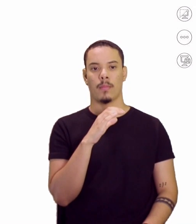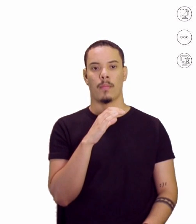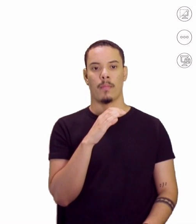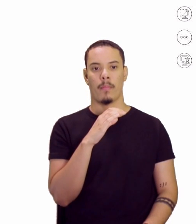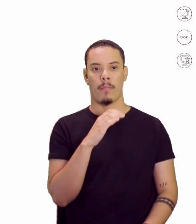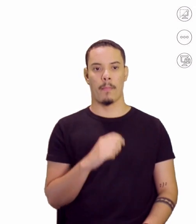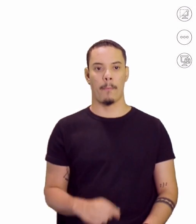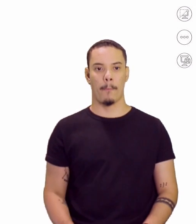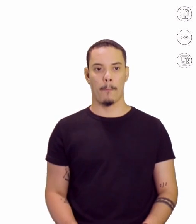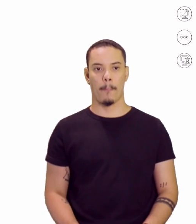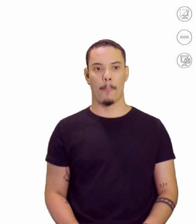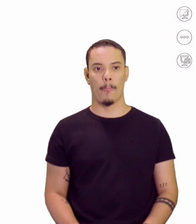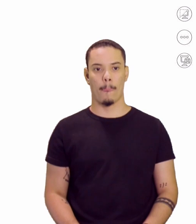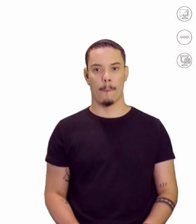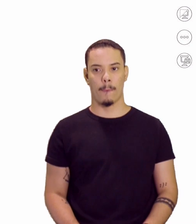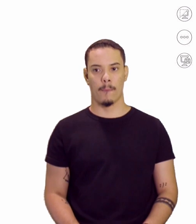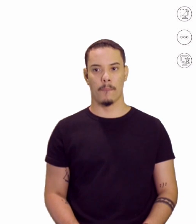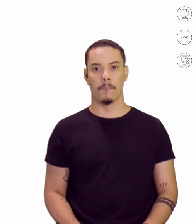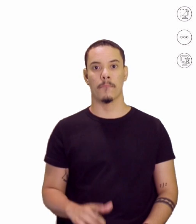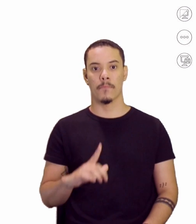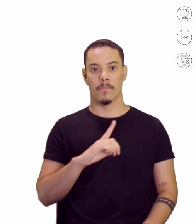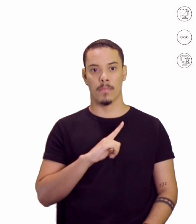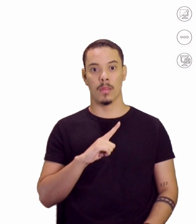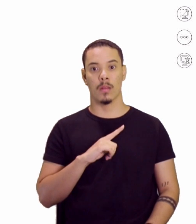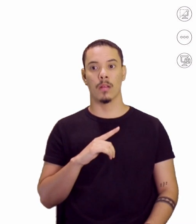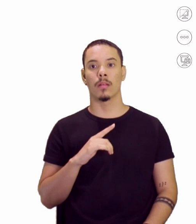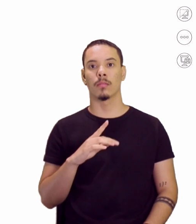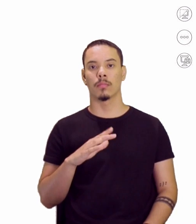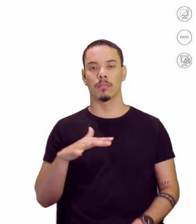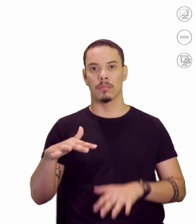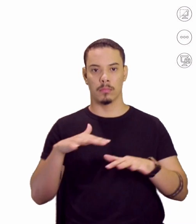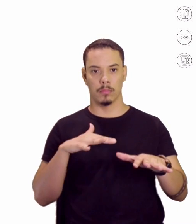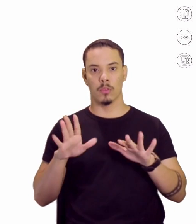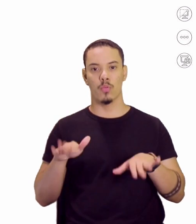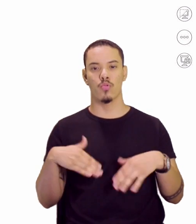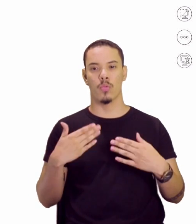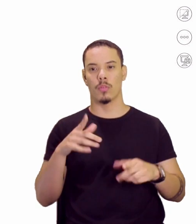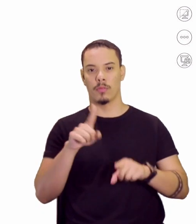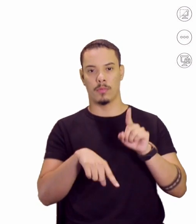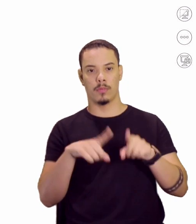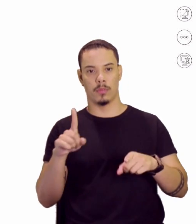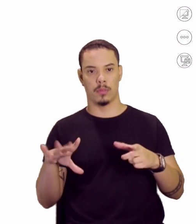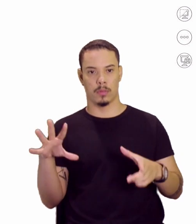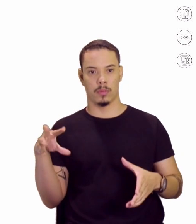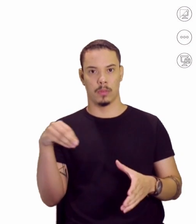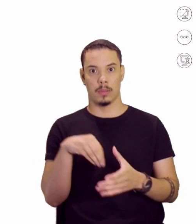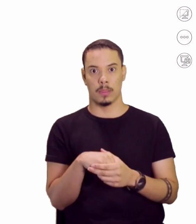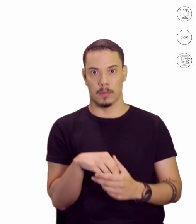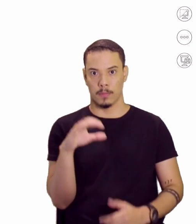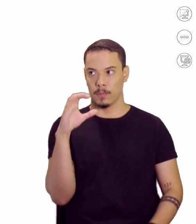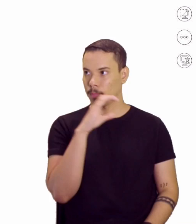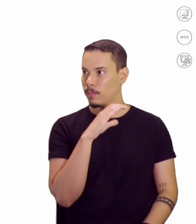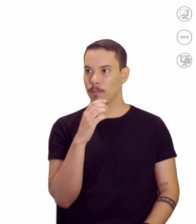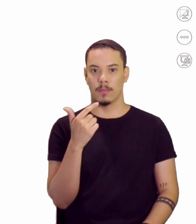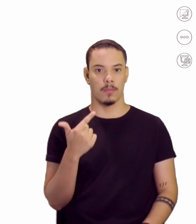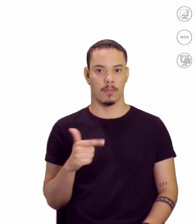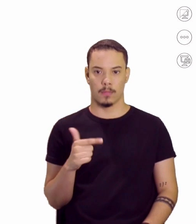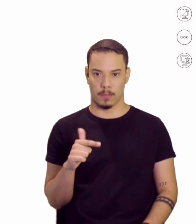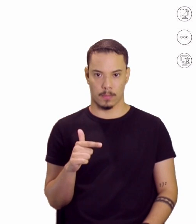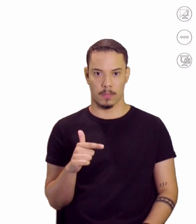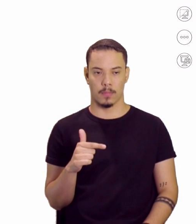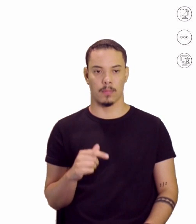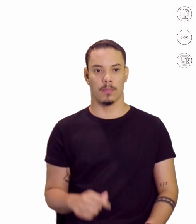é de um movimento em função do tempo, da aceleração. Qual a variação de velocidade, né? Não a velocidade.